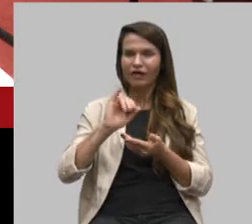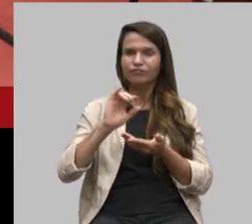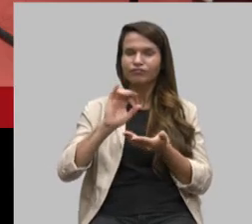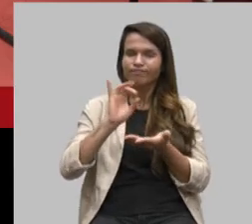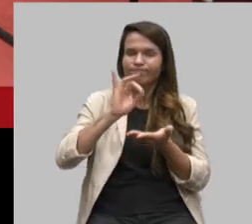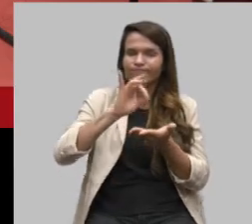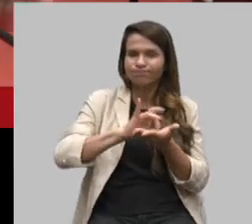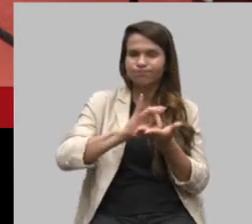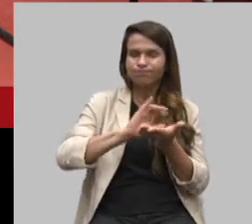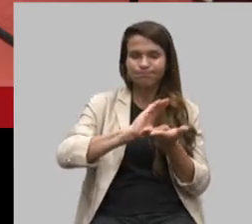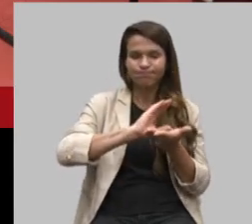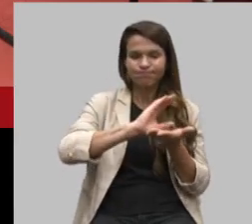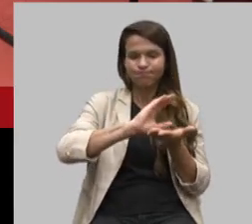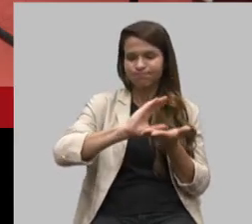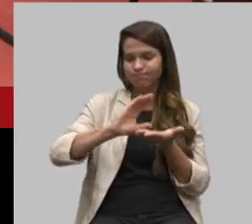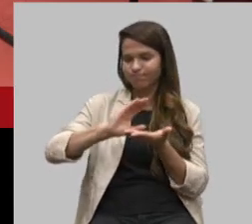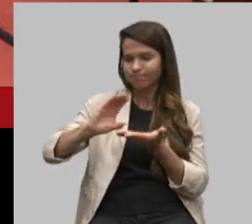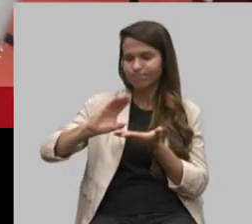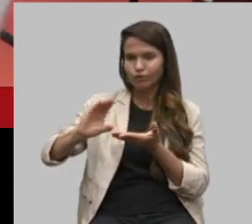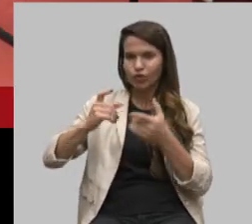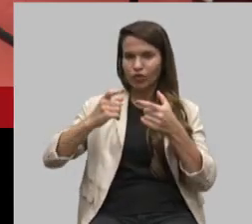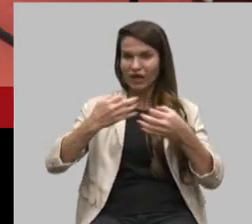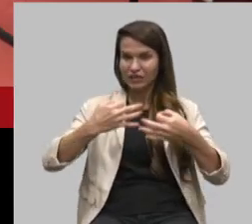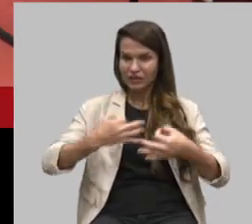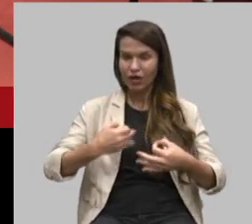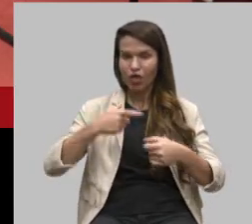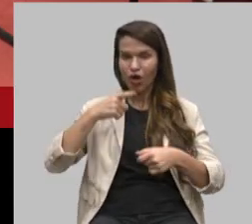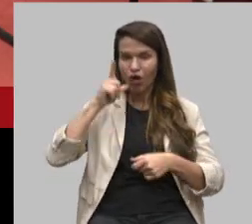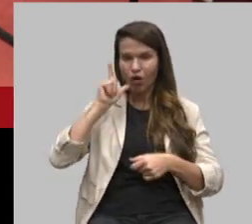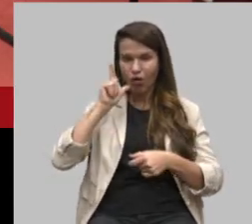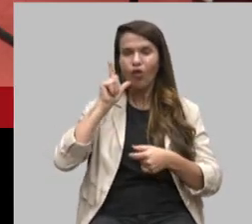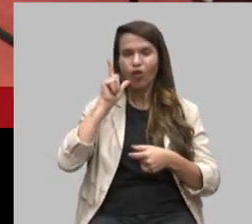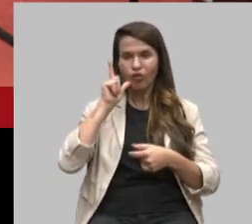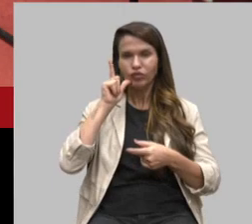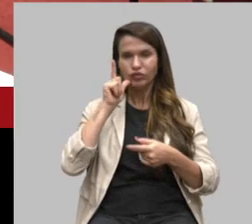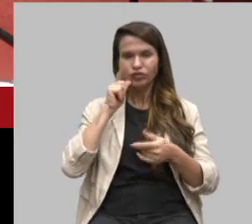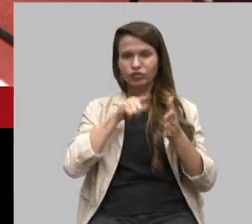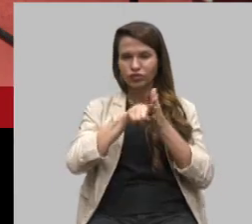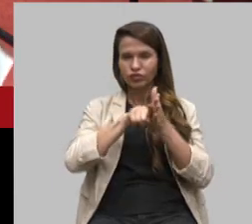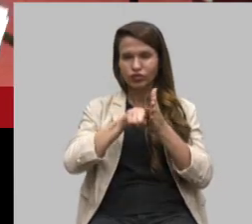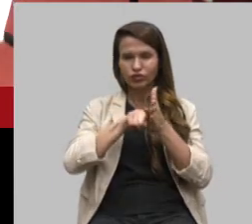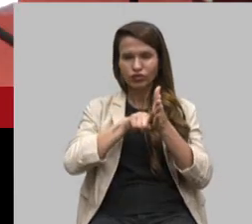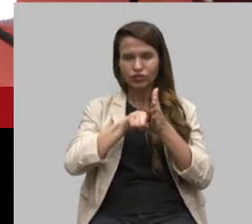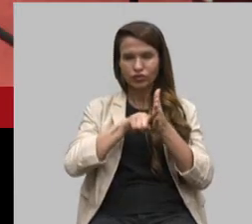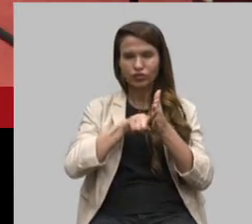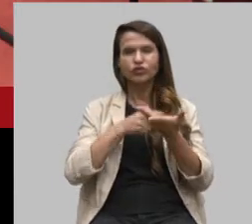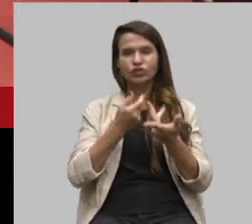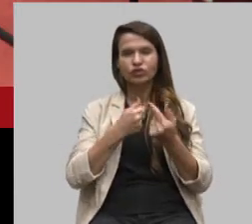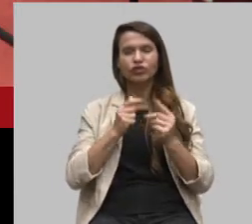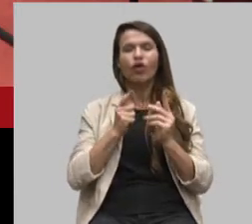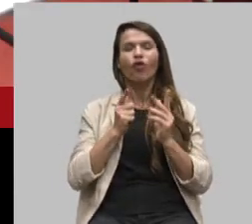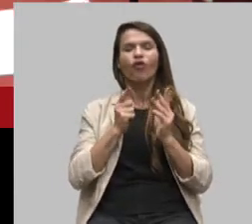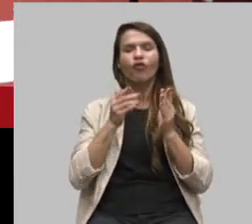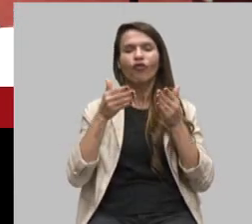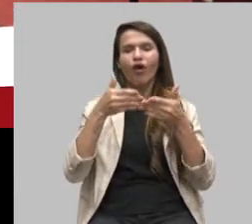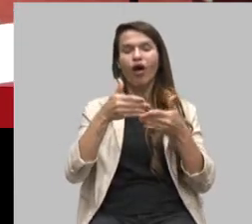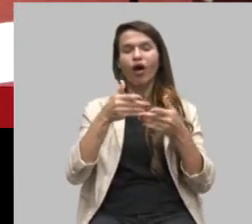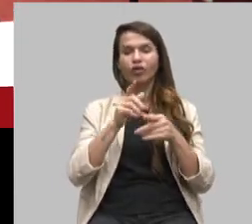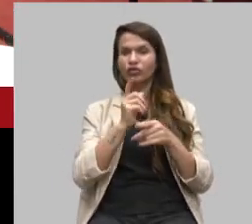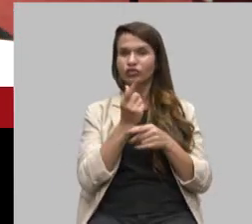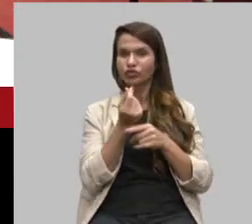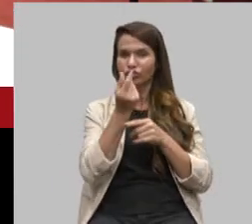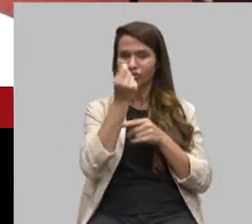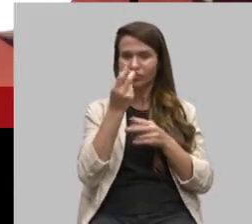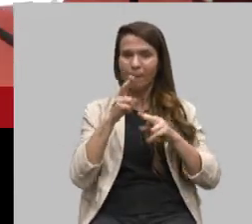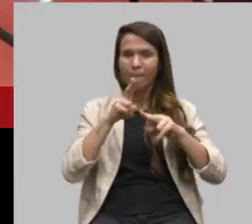e pra parte certa ontem o consultor mesmo no estudo dirigido falou se o dinheiro vem e engessado dessa maneira